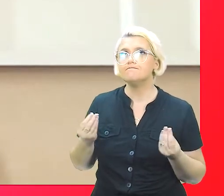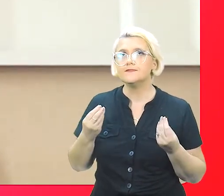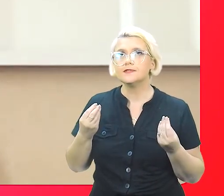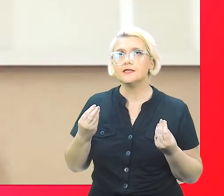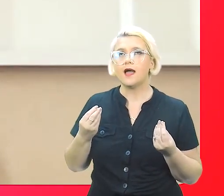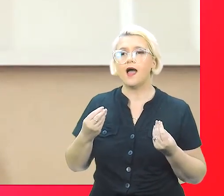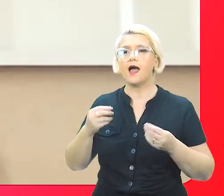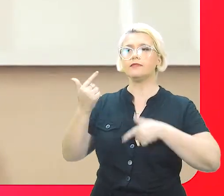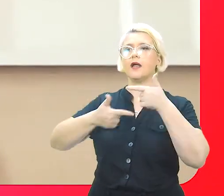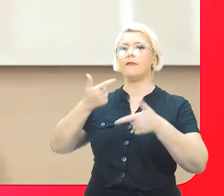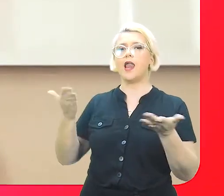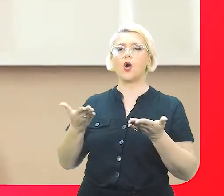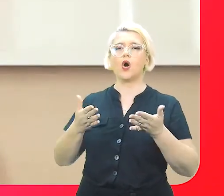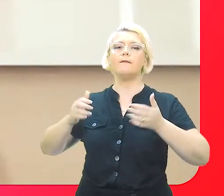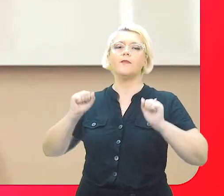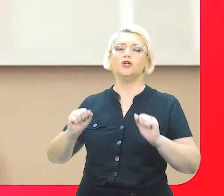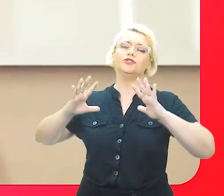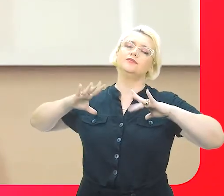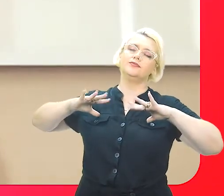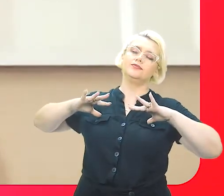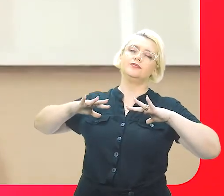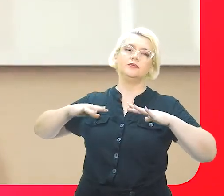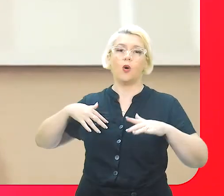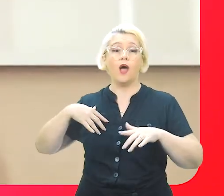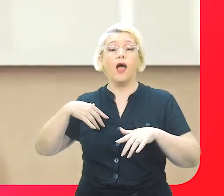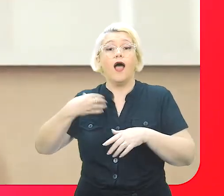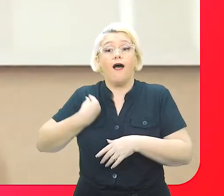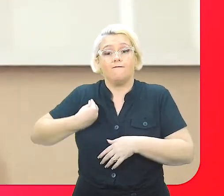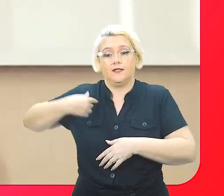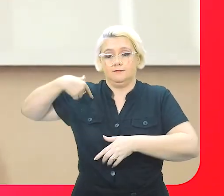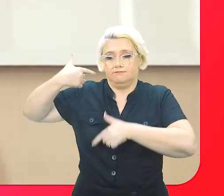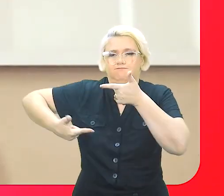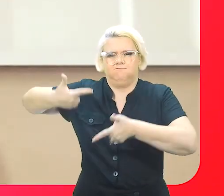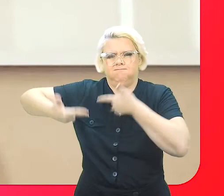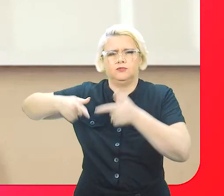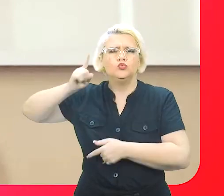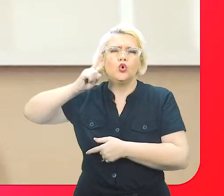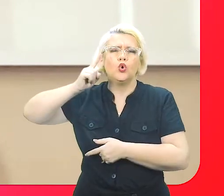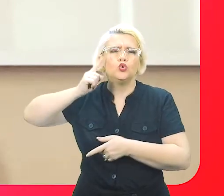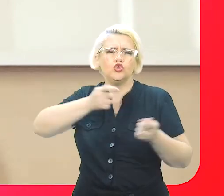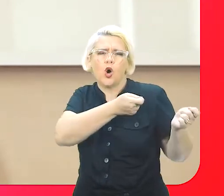fazer para descansar. A vida é a lida diária que